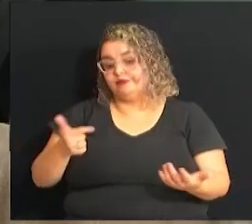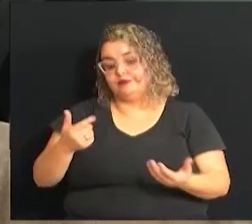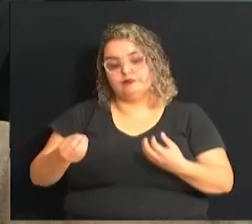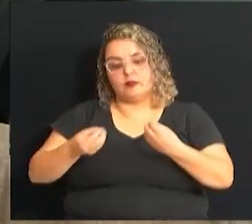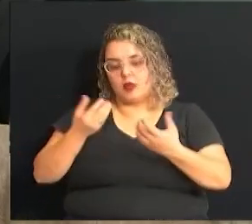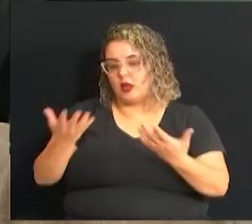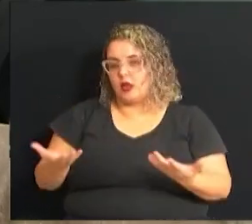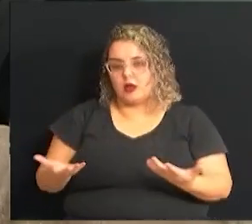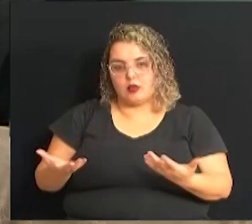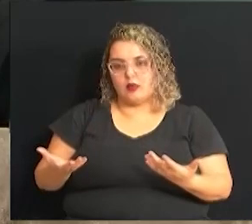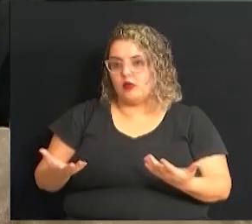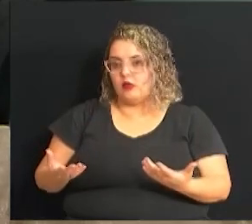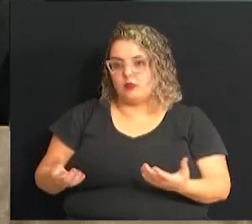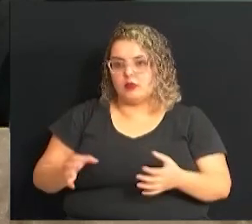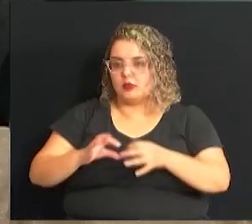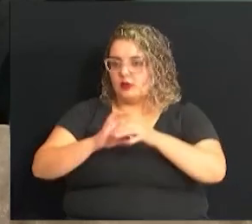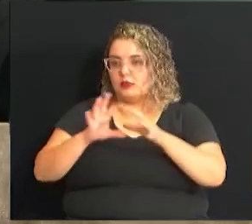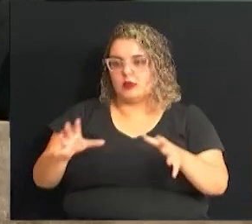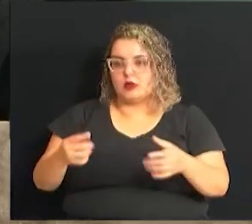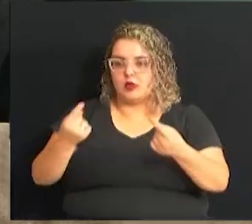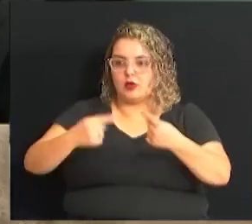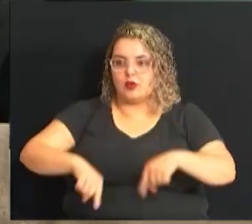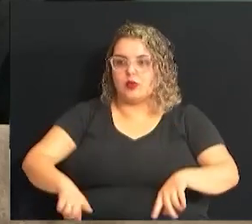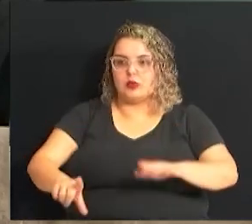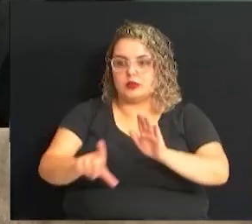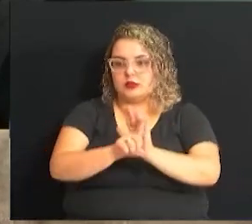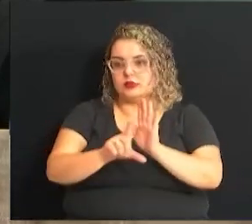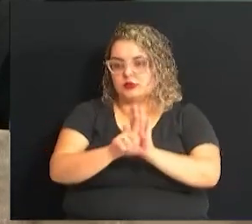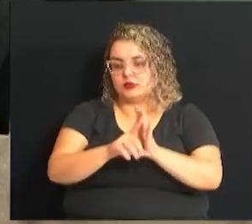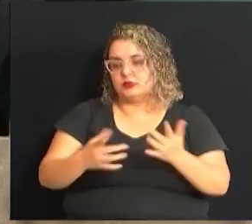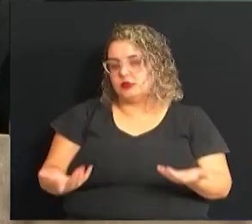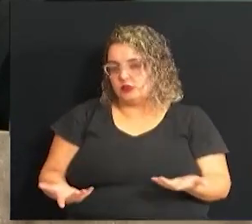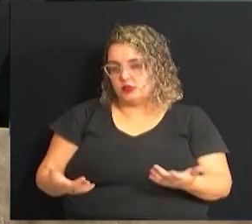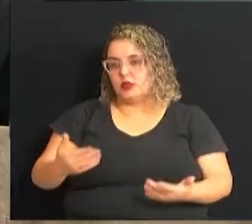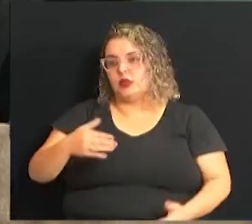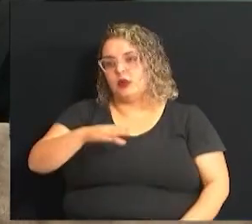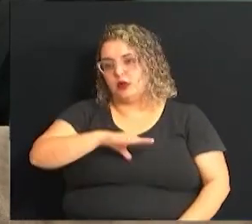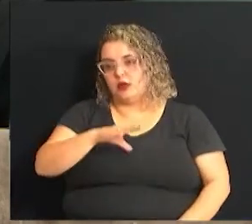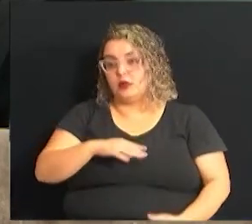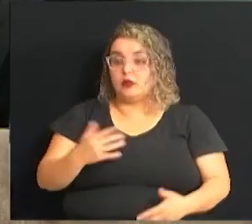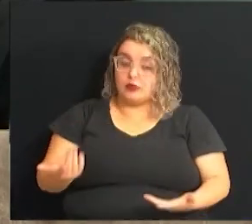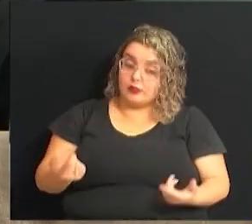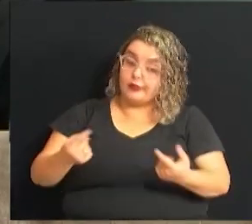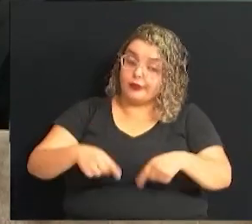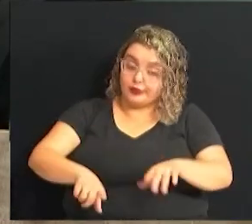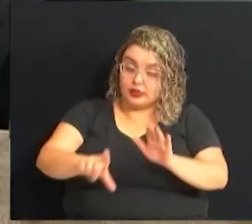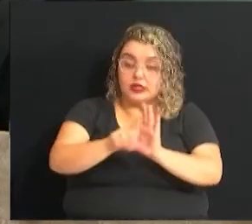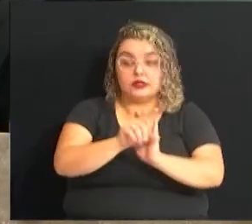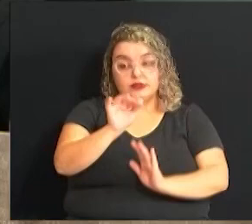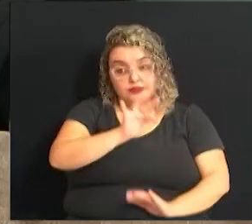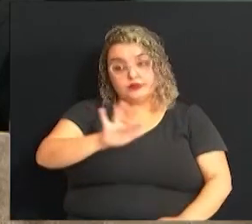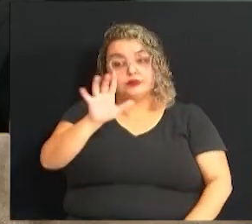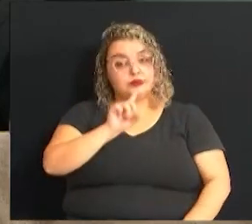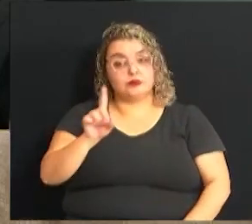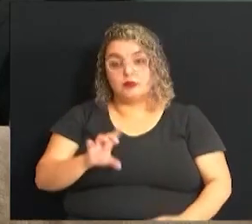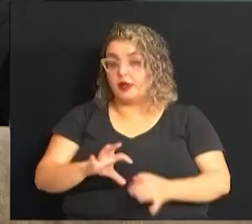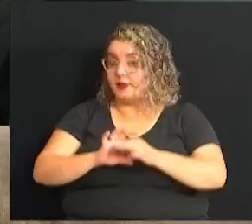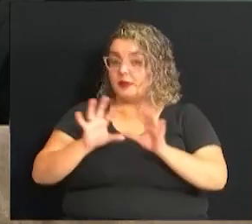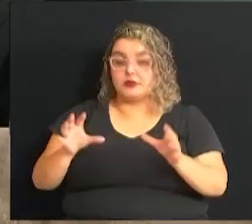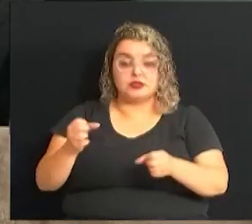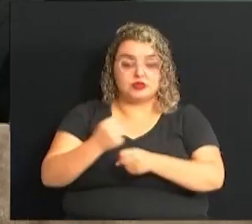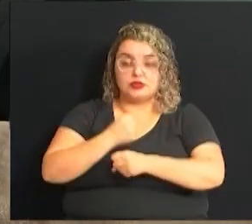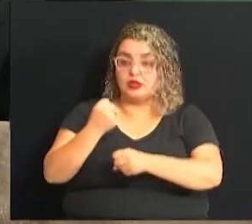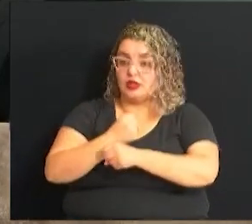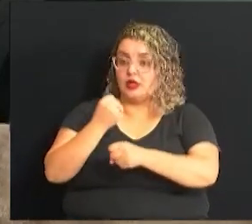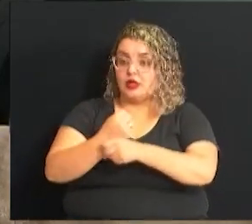totalmente contra a legislação municipal ou contra qualquer tipo de legislação federal. Né? Ela não é permitida a